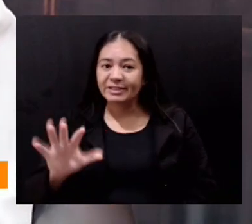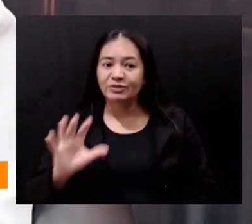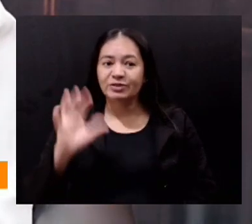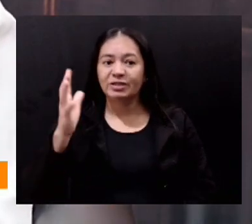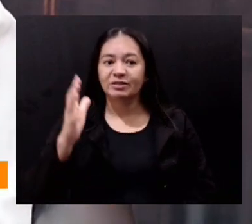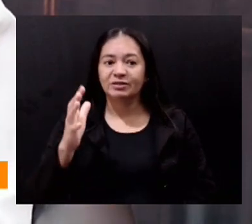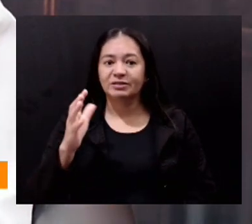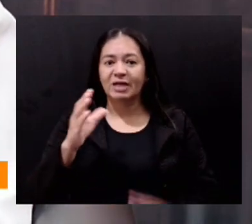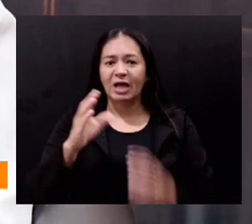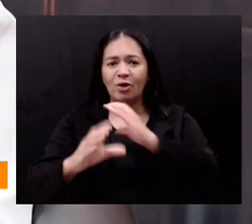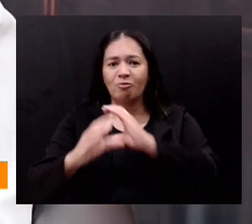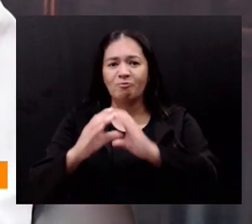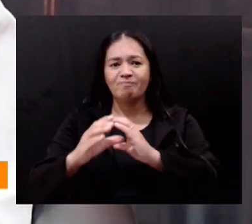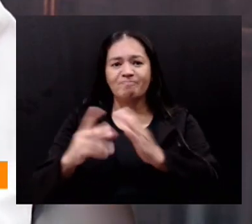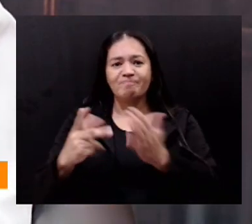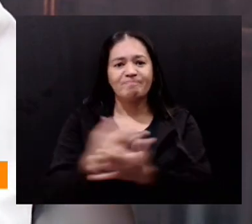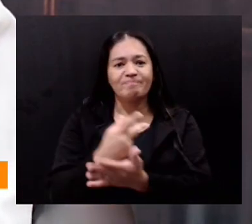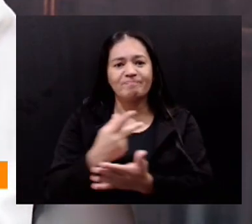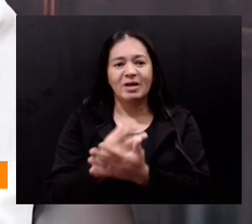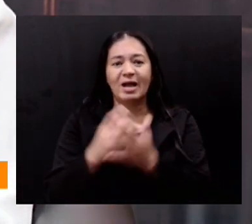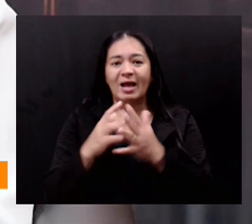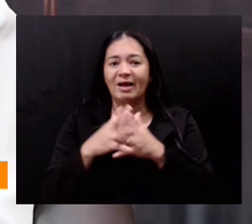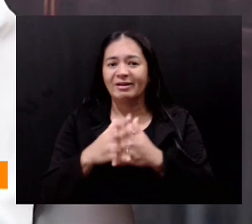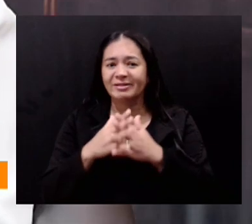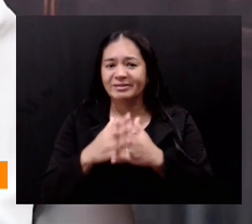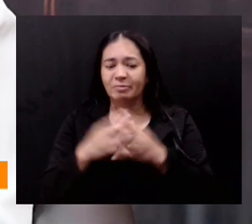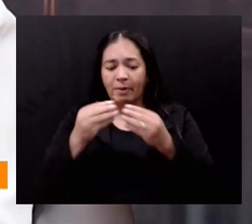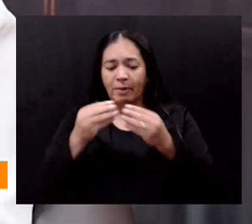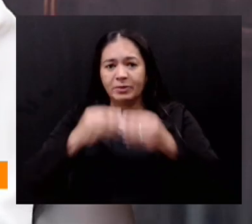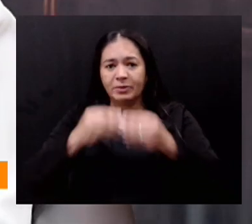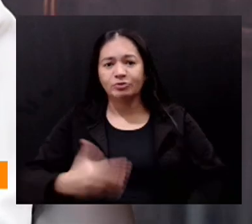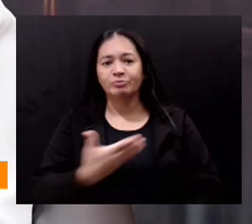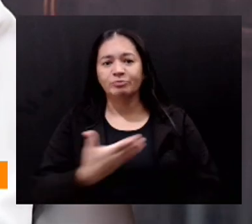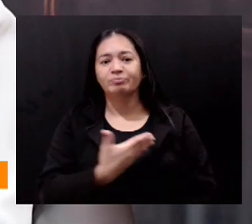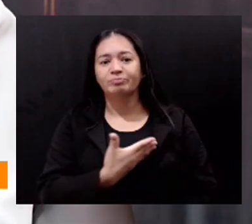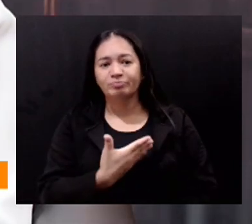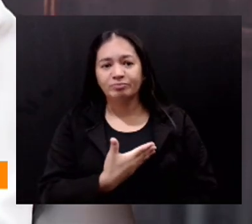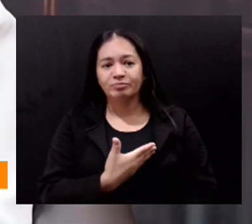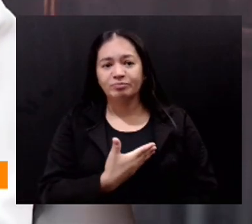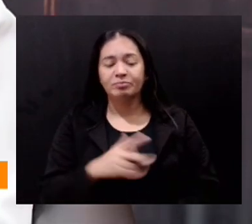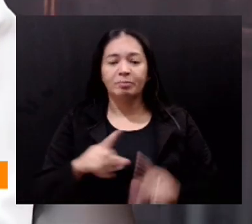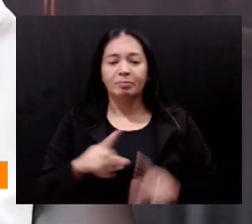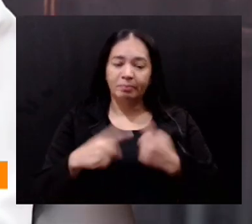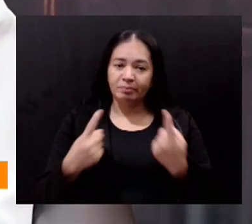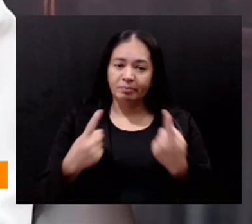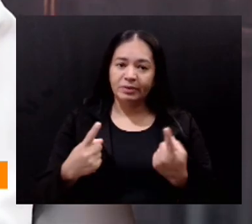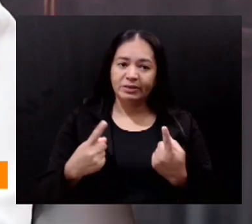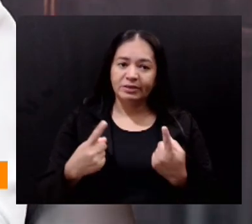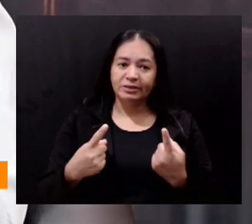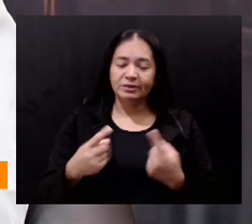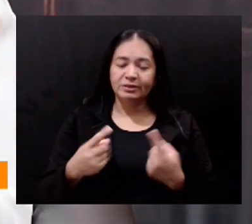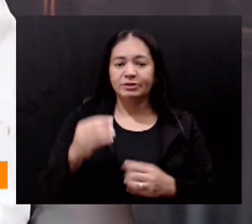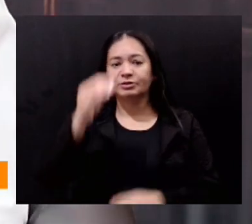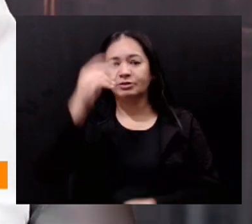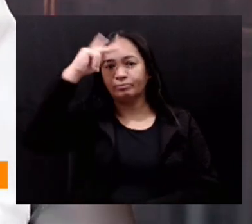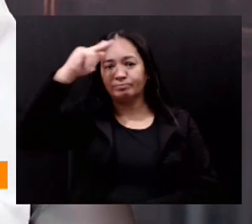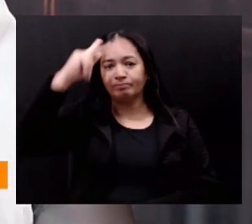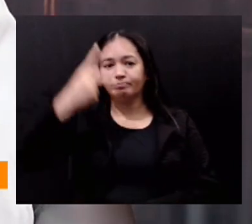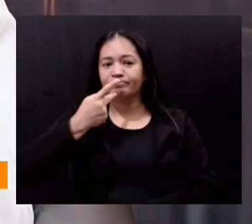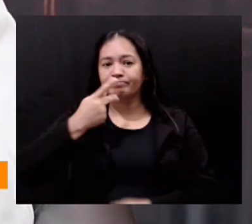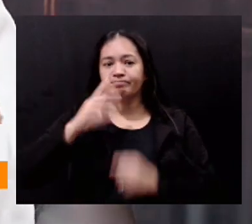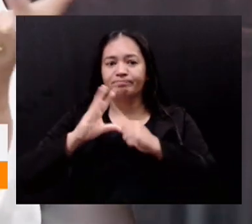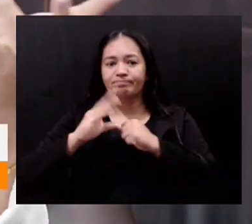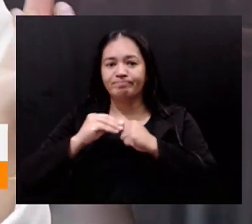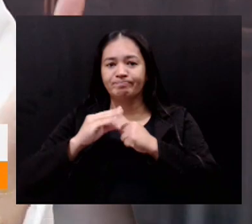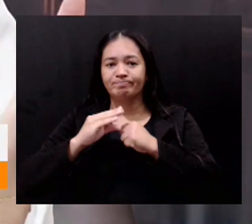pode atrapalhar e prejudicar uma grande amizade. Mas essa questão do autoconhecimento também é muito importante, porque as amizades que a